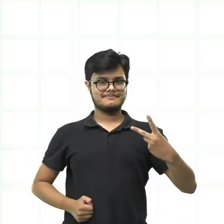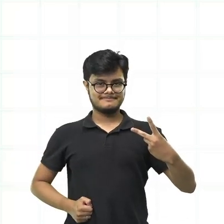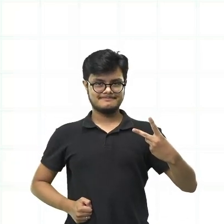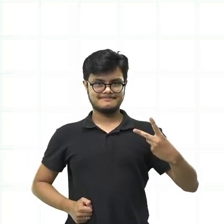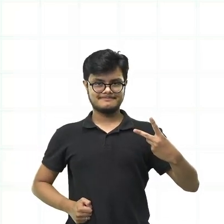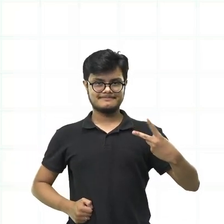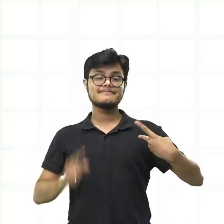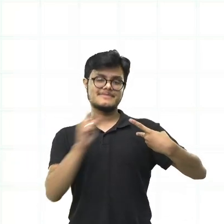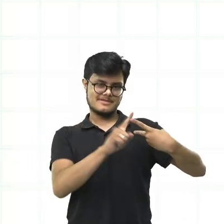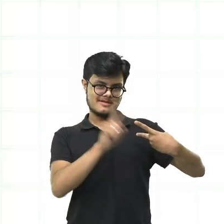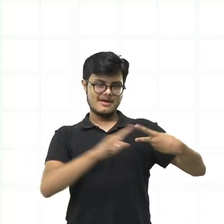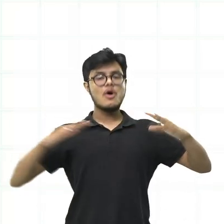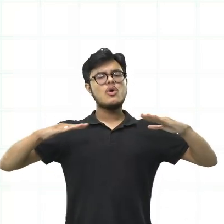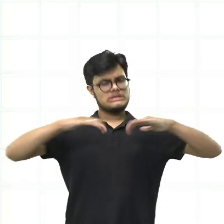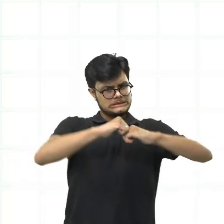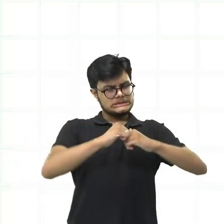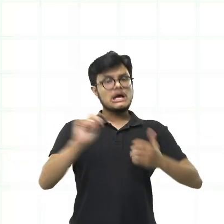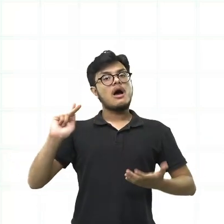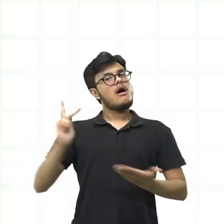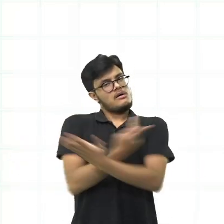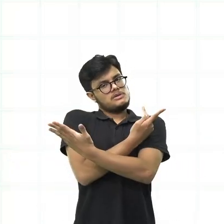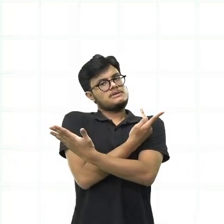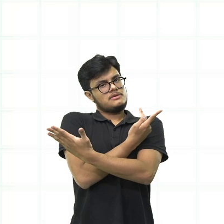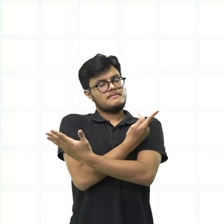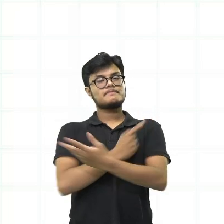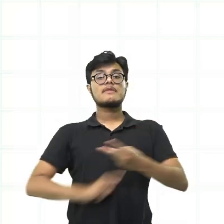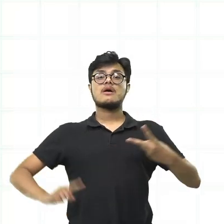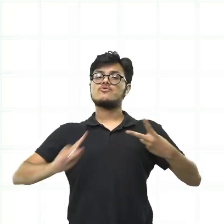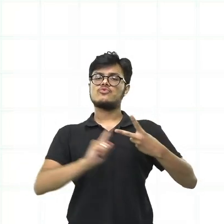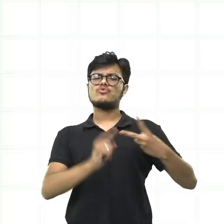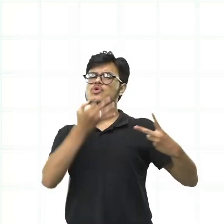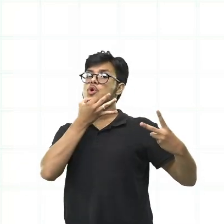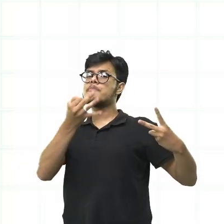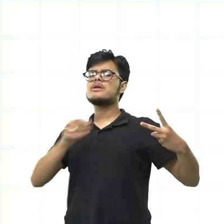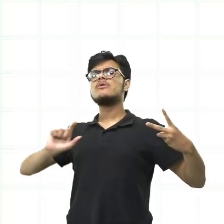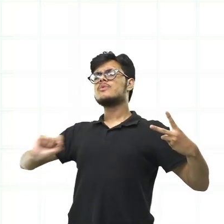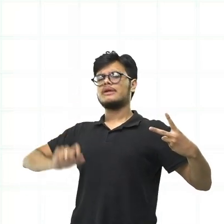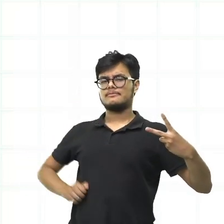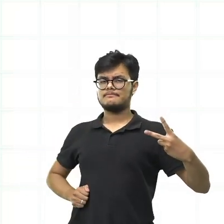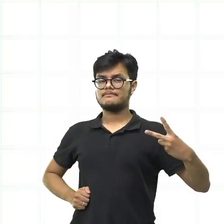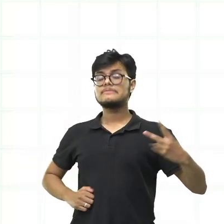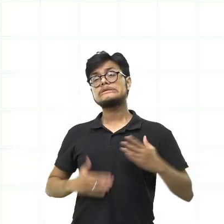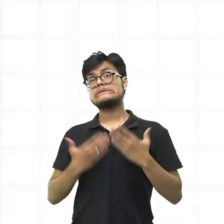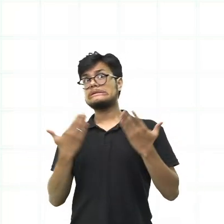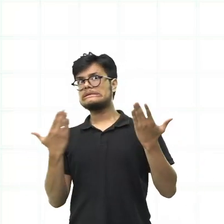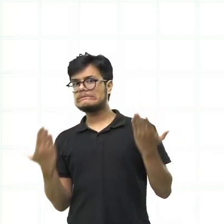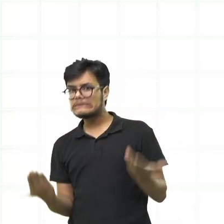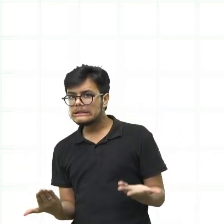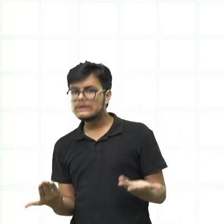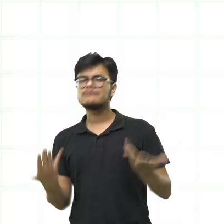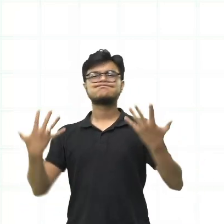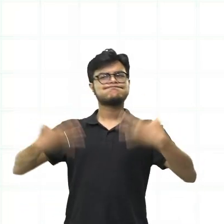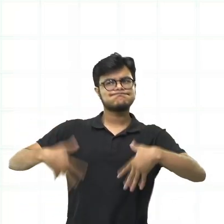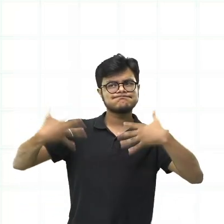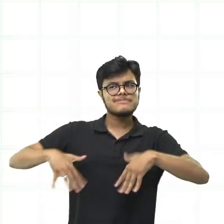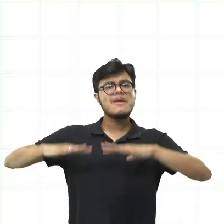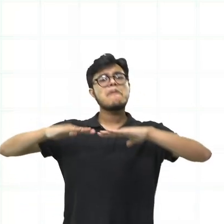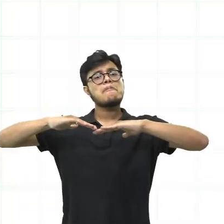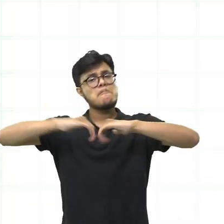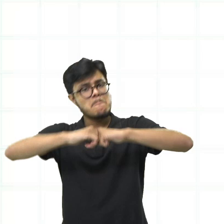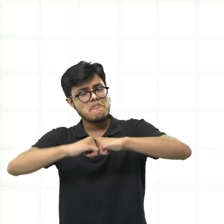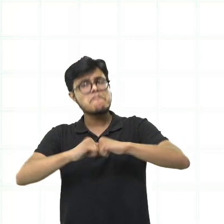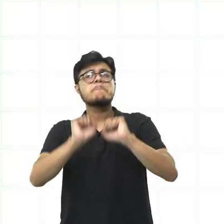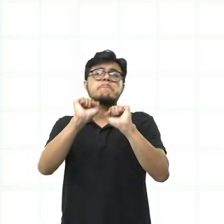um acidente ocorreu na manhã de ontem, mas aí o jornalista ele coloca o quê? A visão dele sobre esse fato.